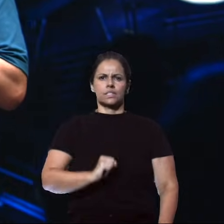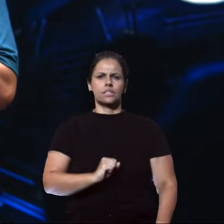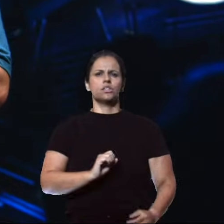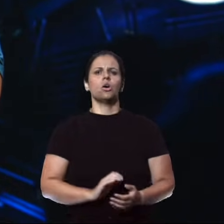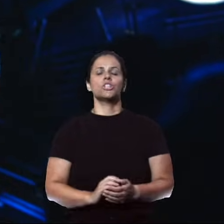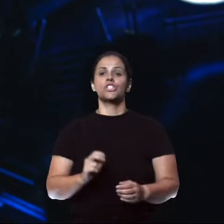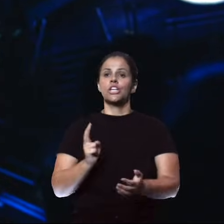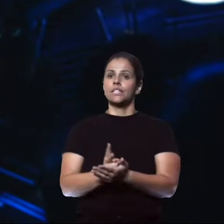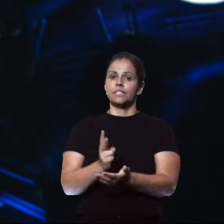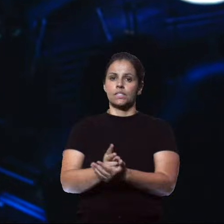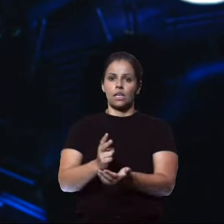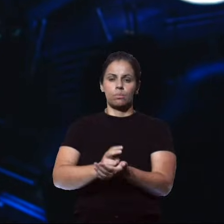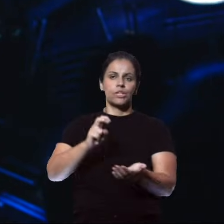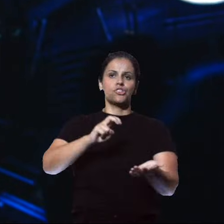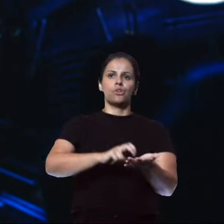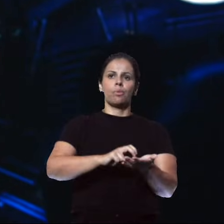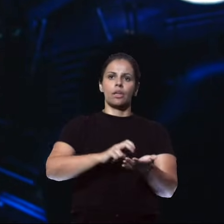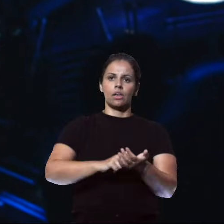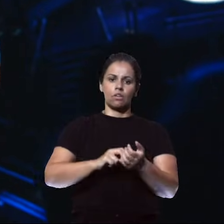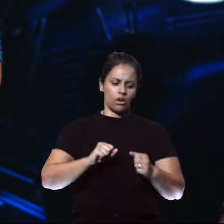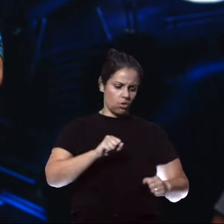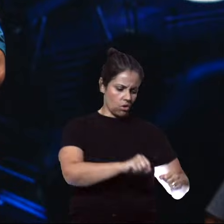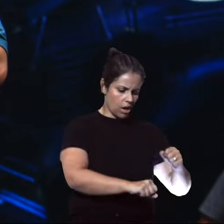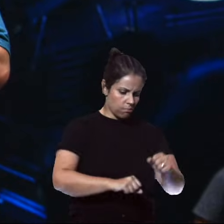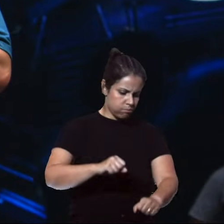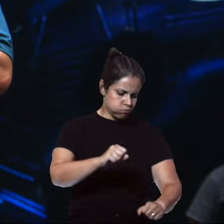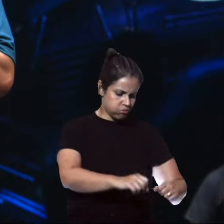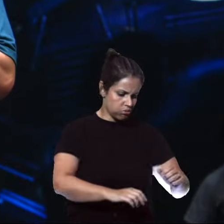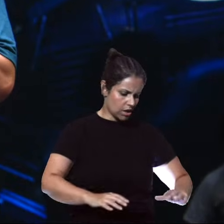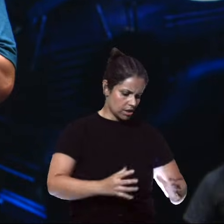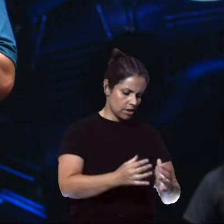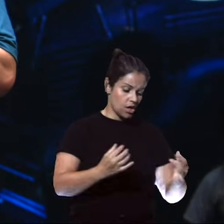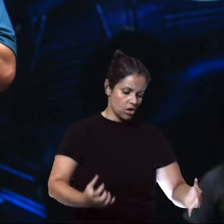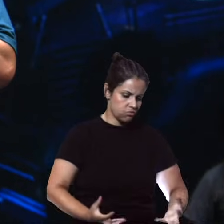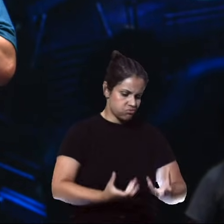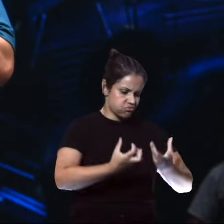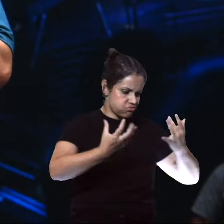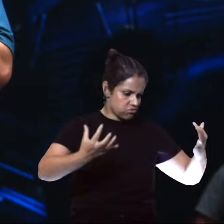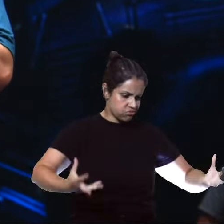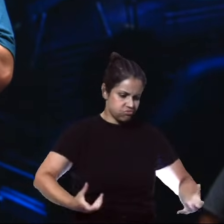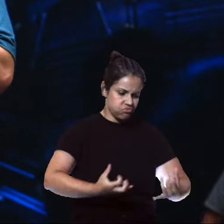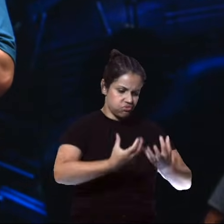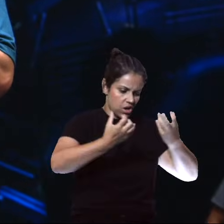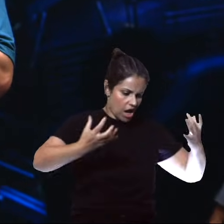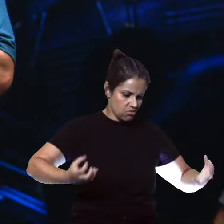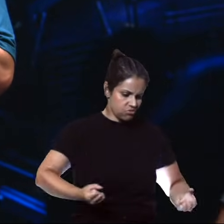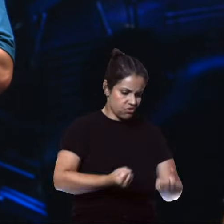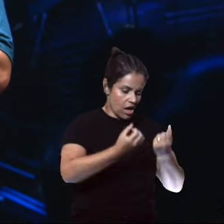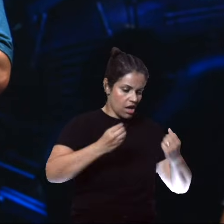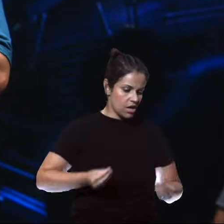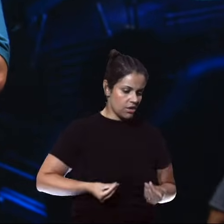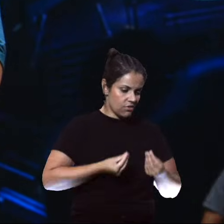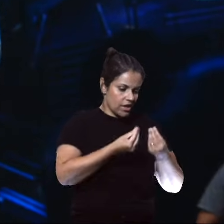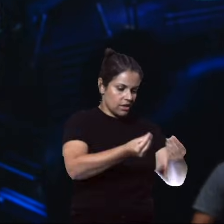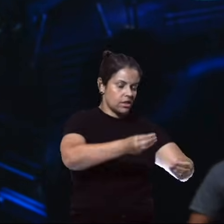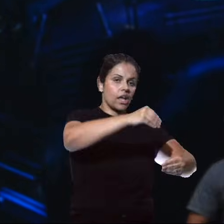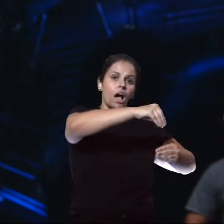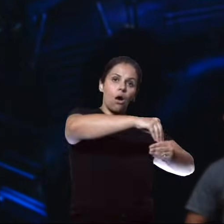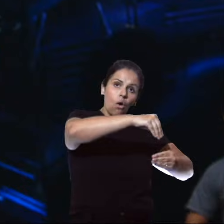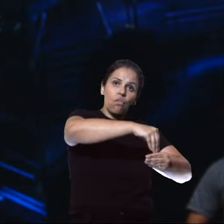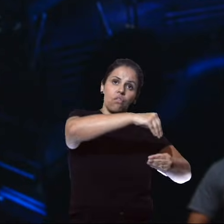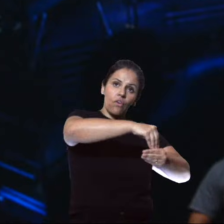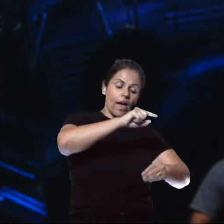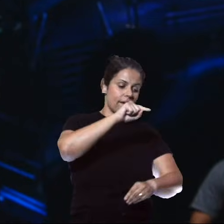manhã, e sobre ele porá em ordem o holocausto, e sobre ele queimará a gordura das ofertas pacíficas, e o fogo o